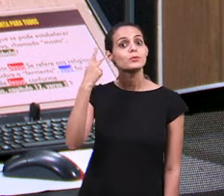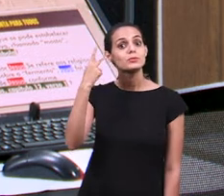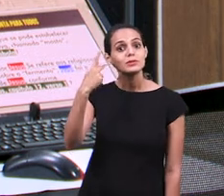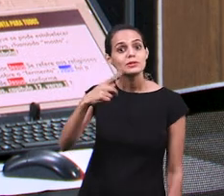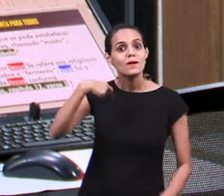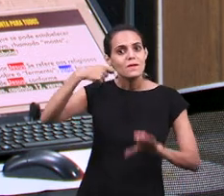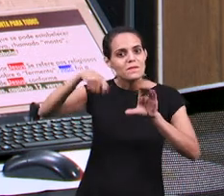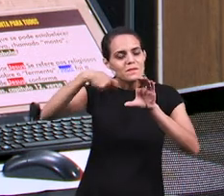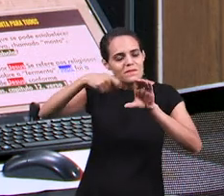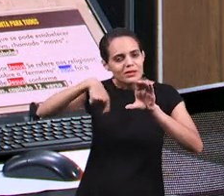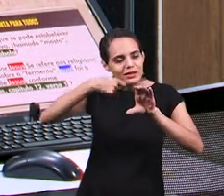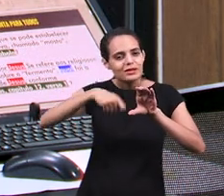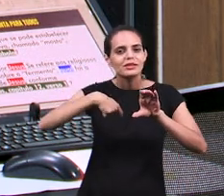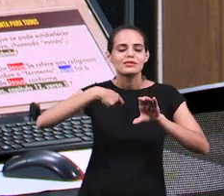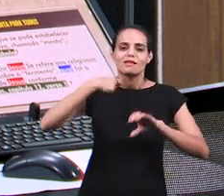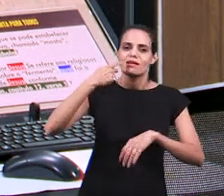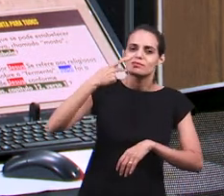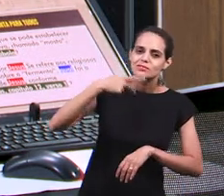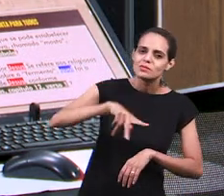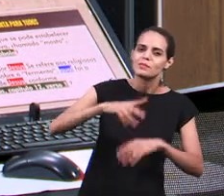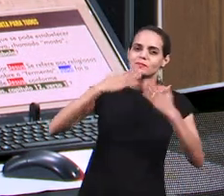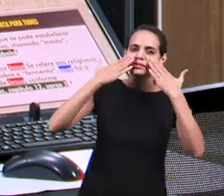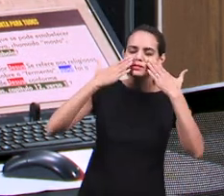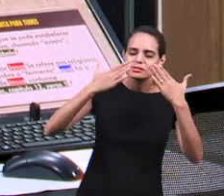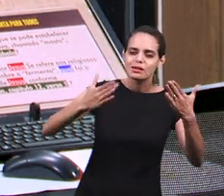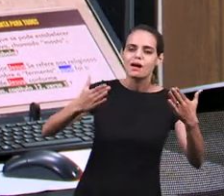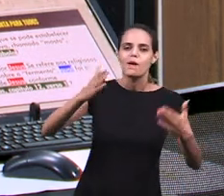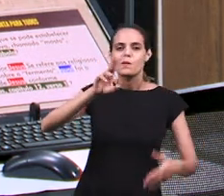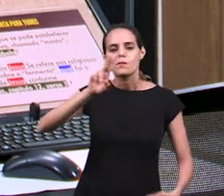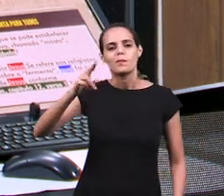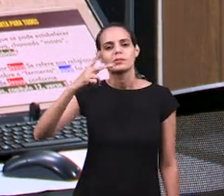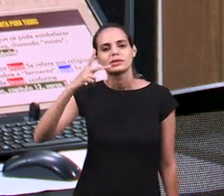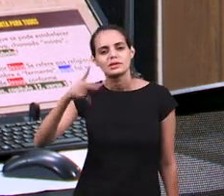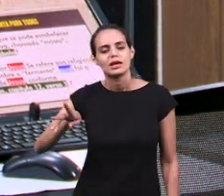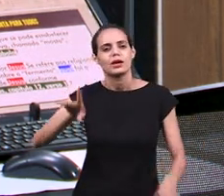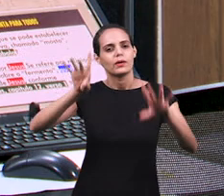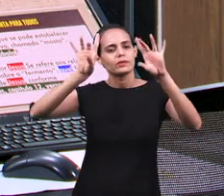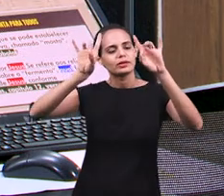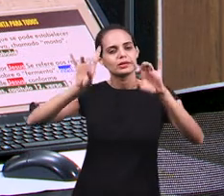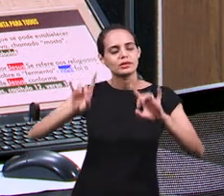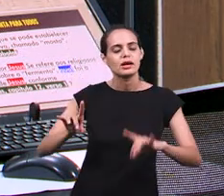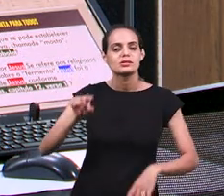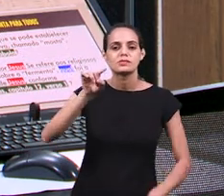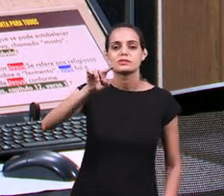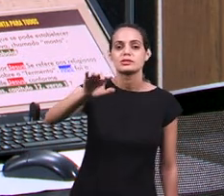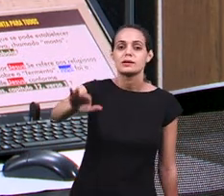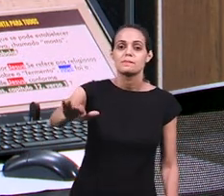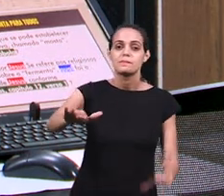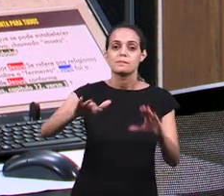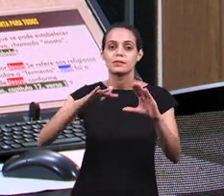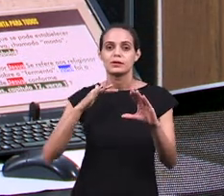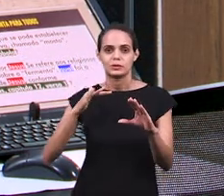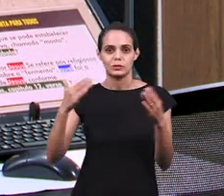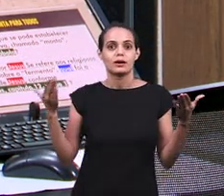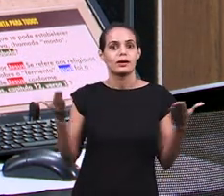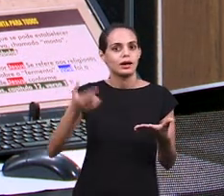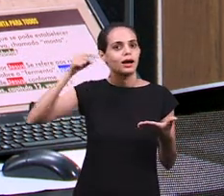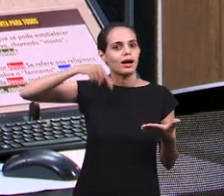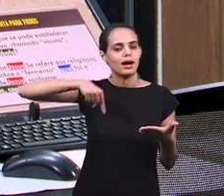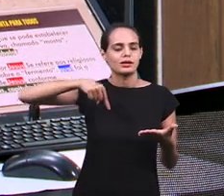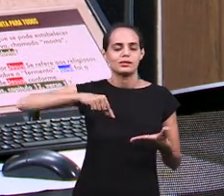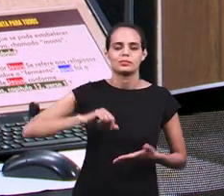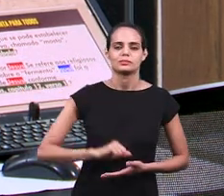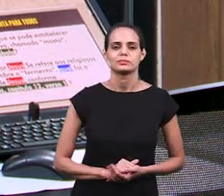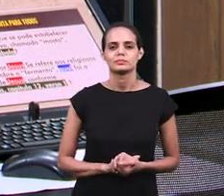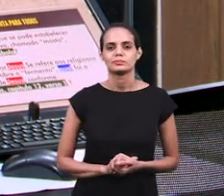acesso ao seu vídeo, vai ver ali a sua apresentação com seu nome, com todos os detalhes relacionados àquilo que você enviou para a